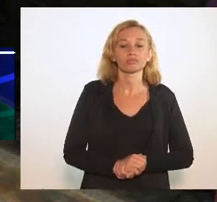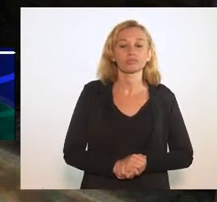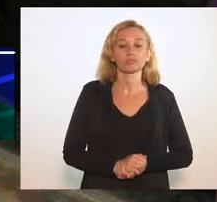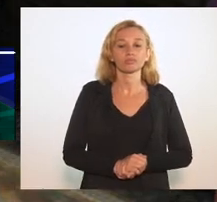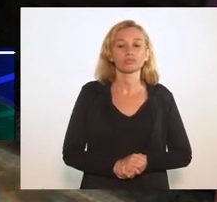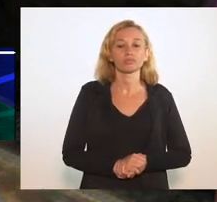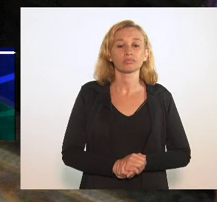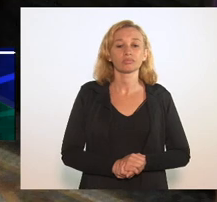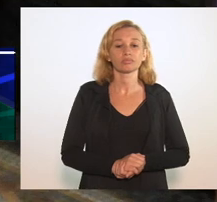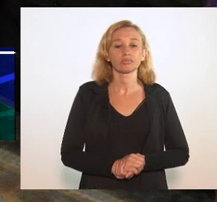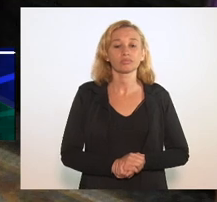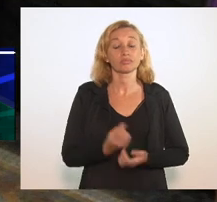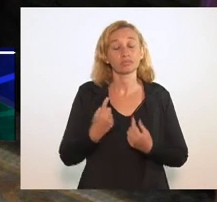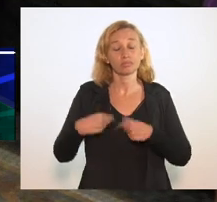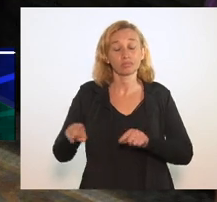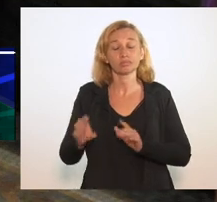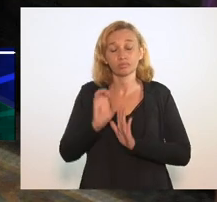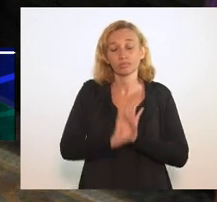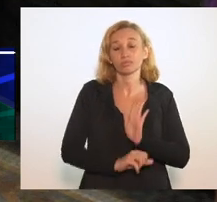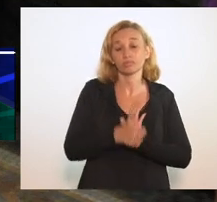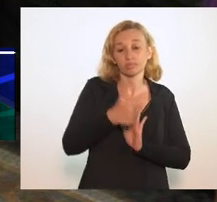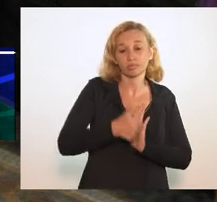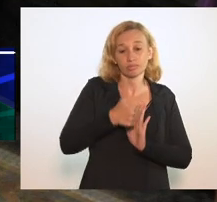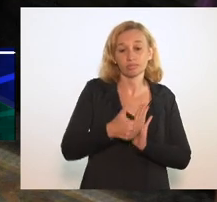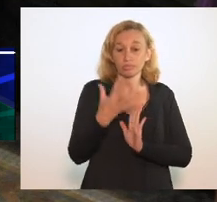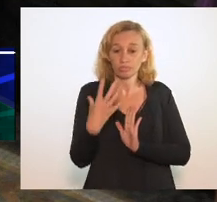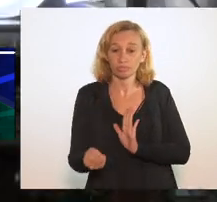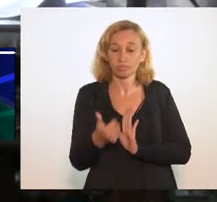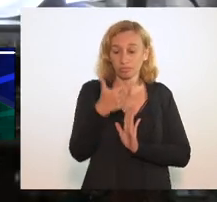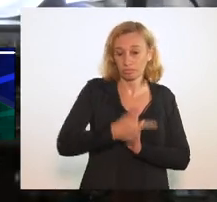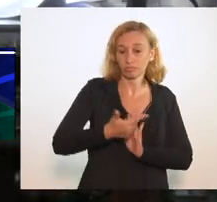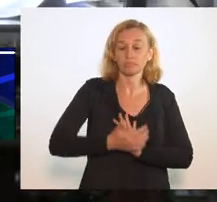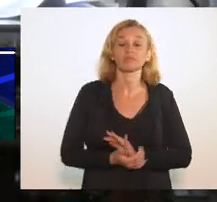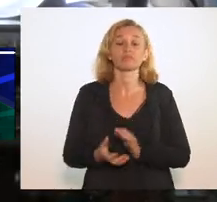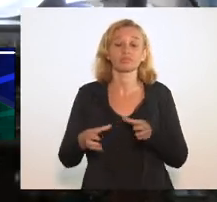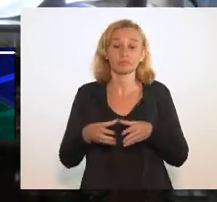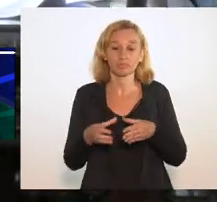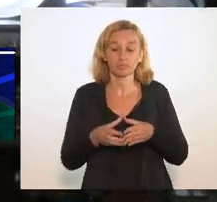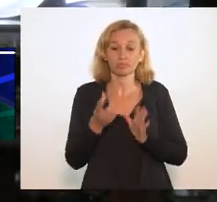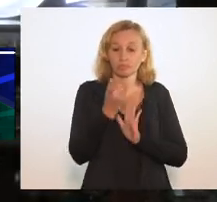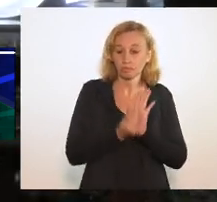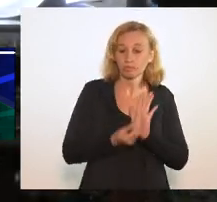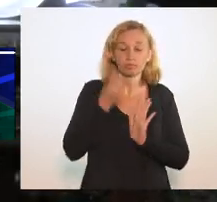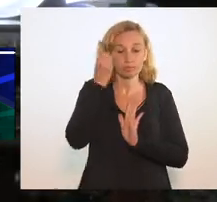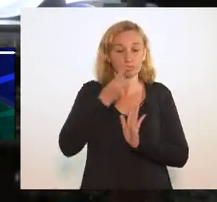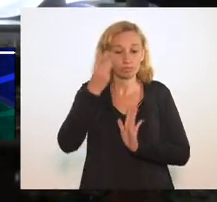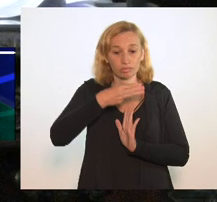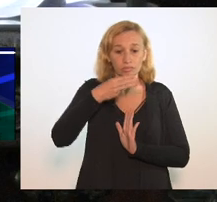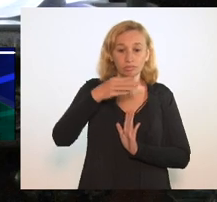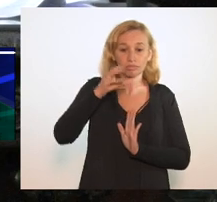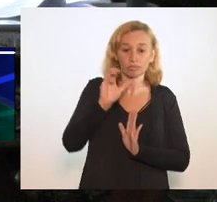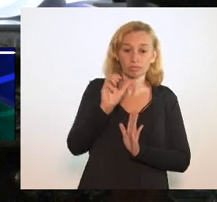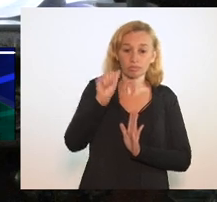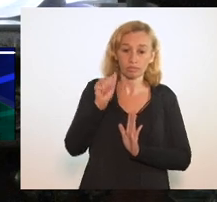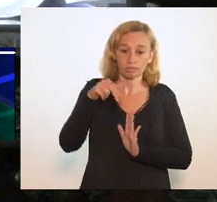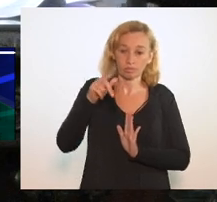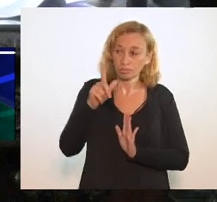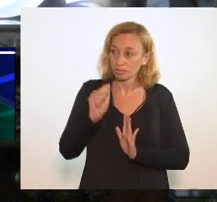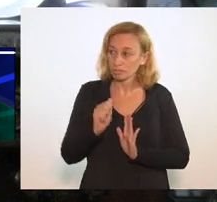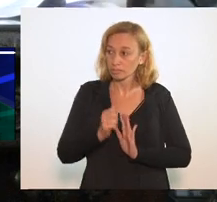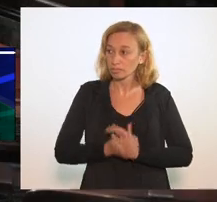É, contrário à emenda 1, favorável à emenda 2. Pela Comissão de Orçamento, deputado Márcio Canella.